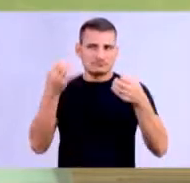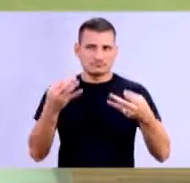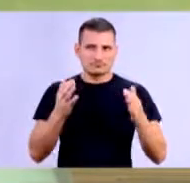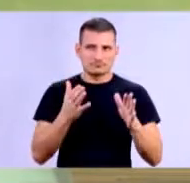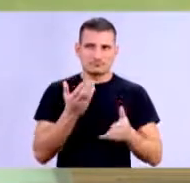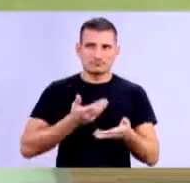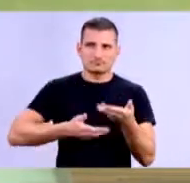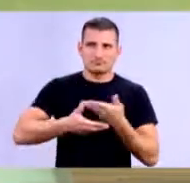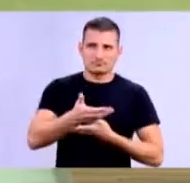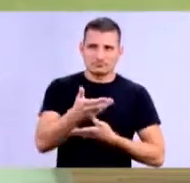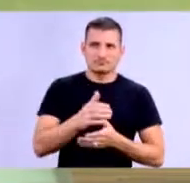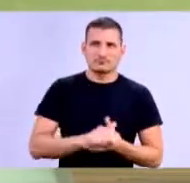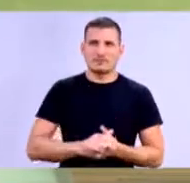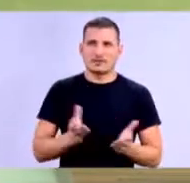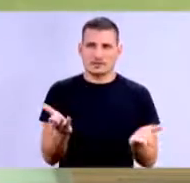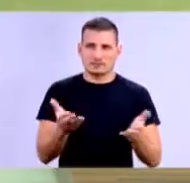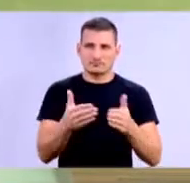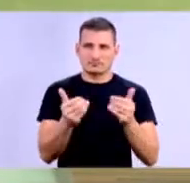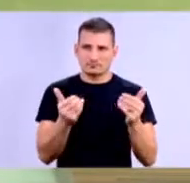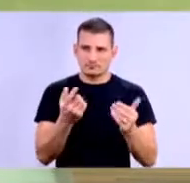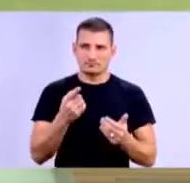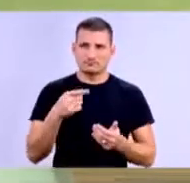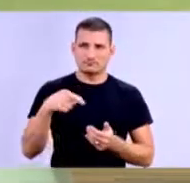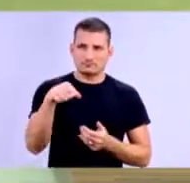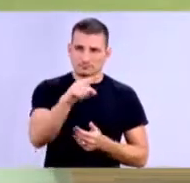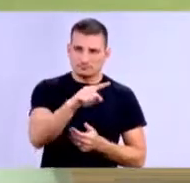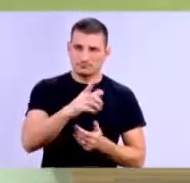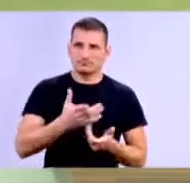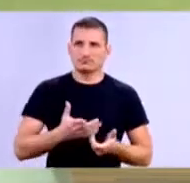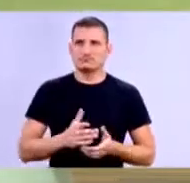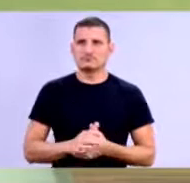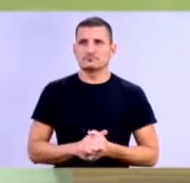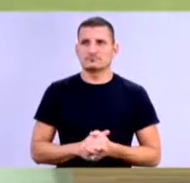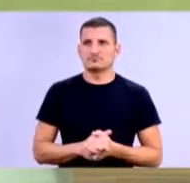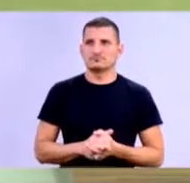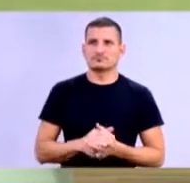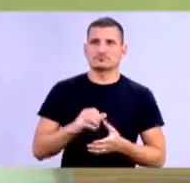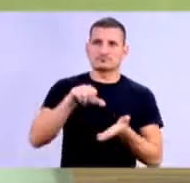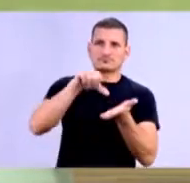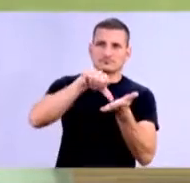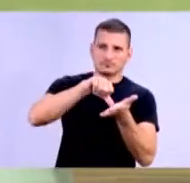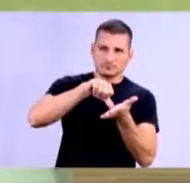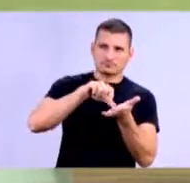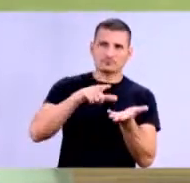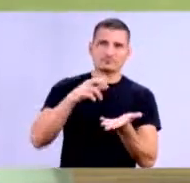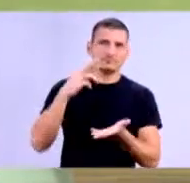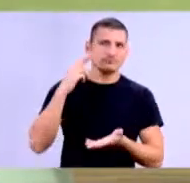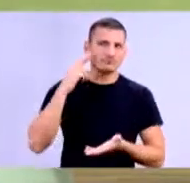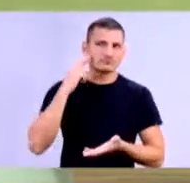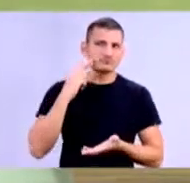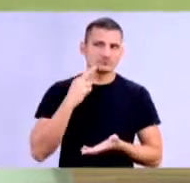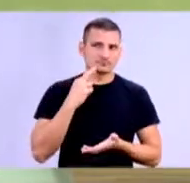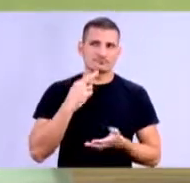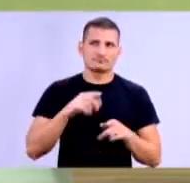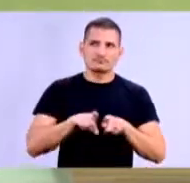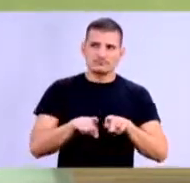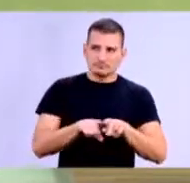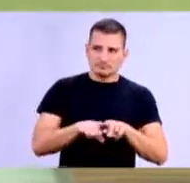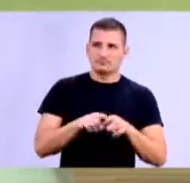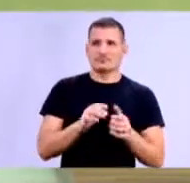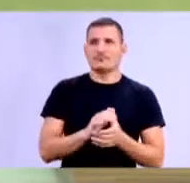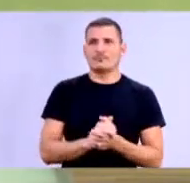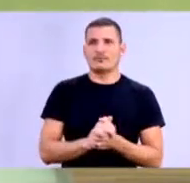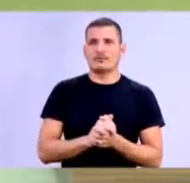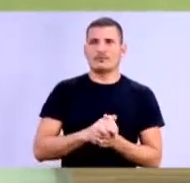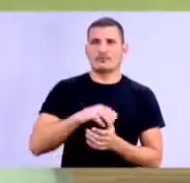nós queremos solicitar a você que nos acompanha tanto nos polos do estado de Rondônia como no IFAC, como a professora já deu